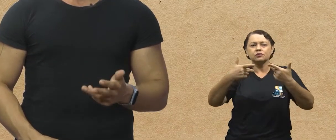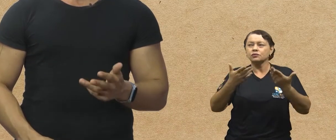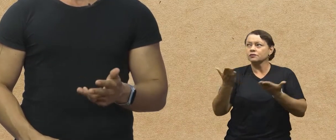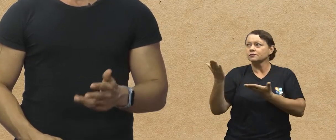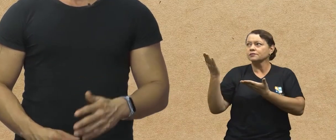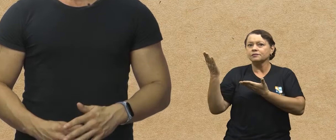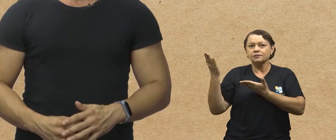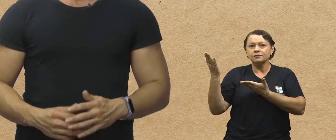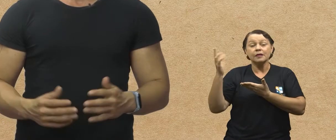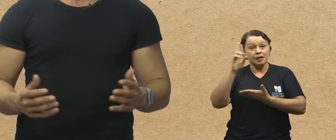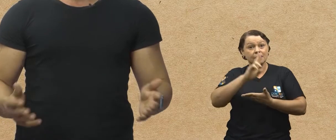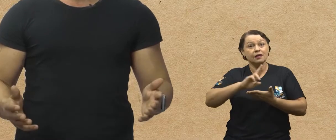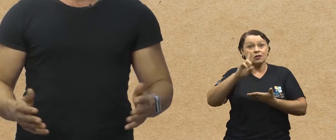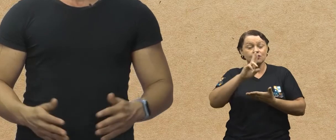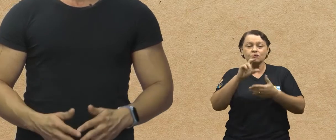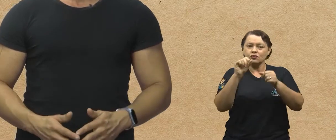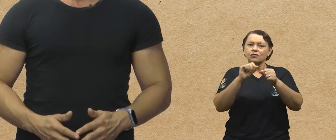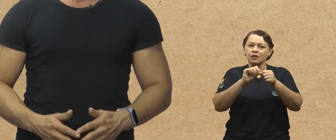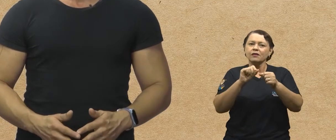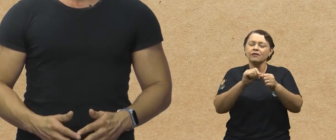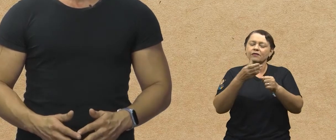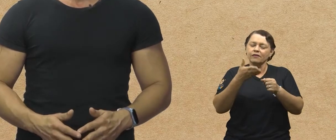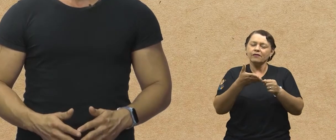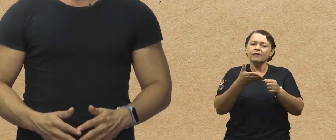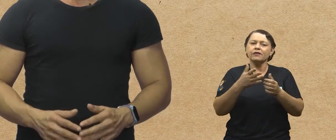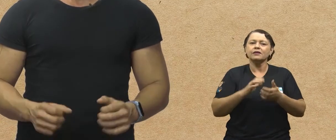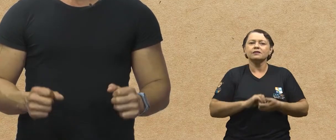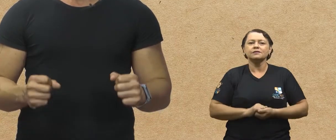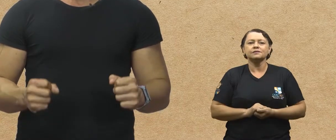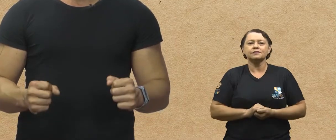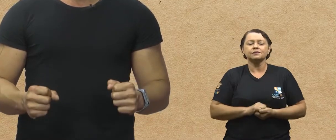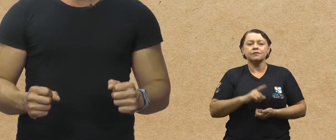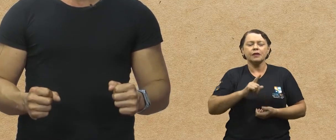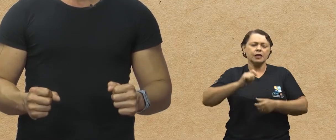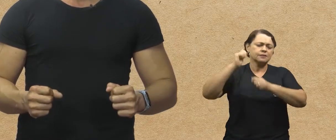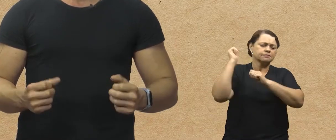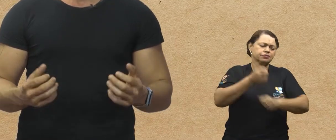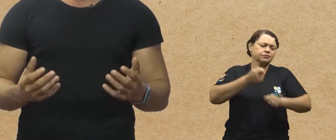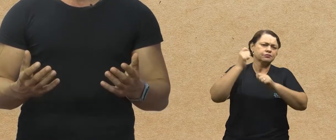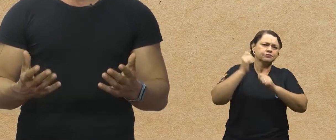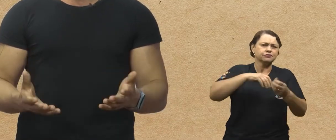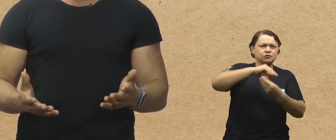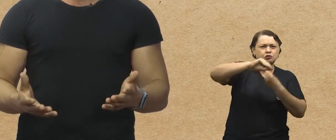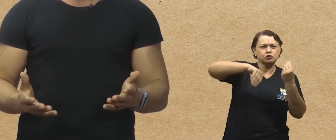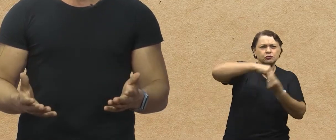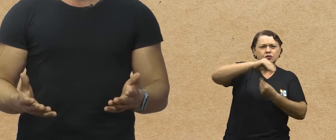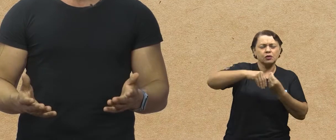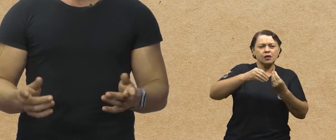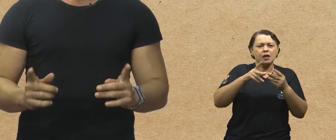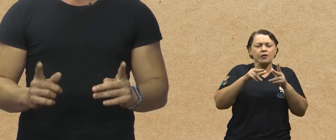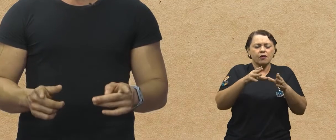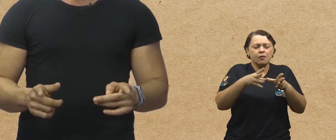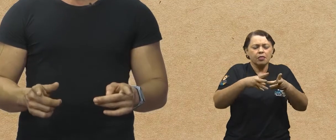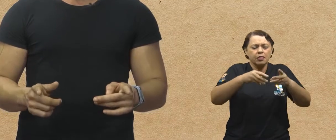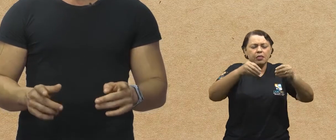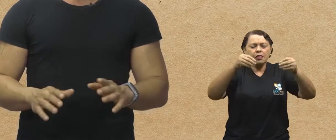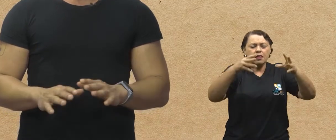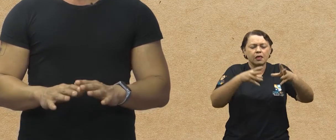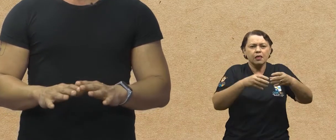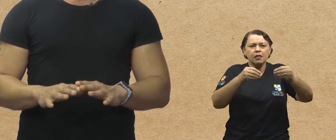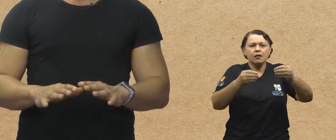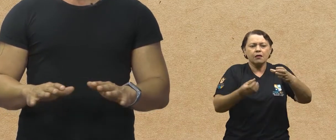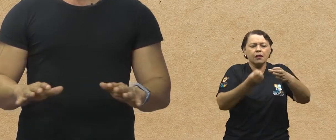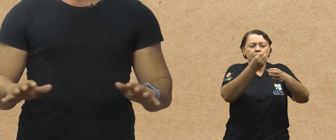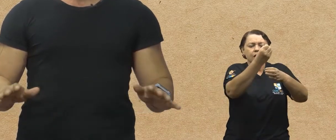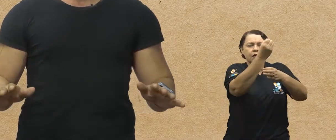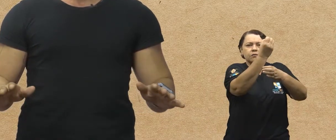e outros produtos que tinham fibras vegetais. Ele bateu a massa até formar uma pasta. Peneirou e